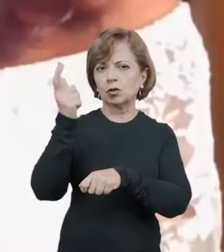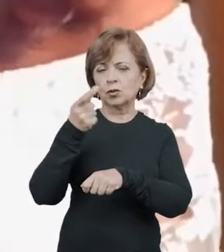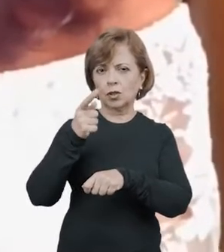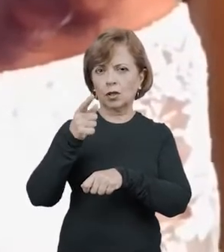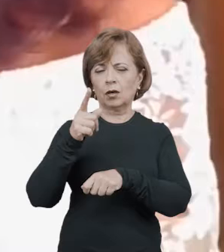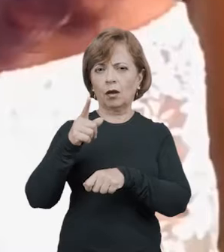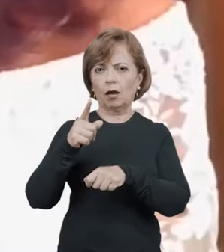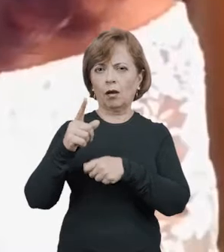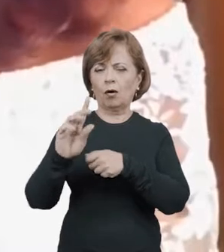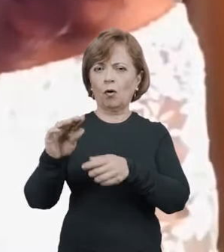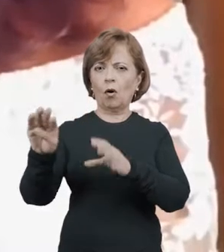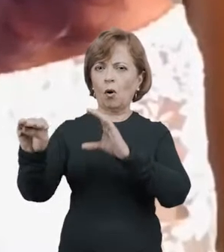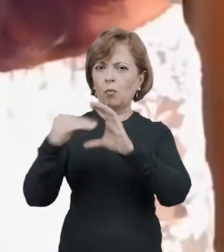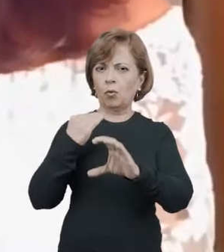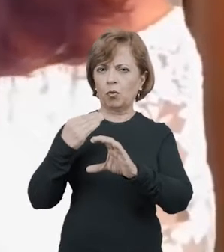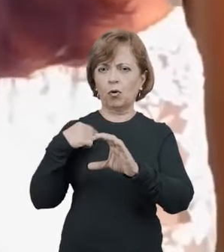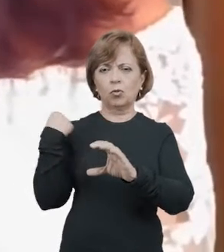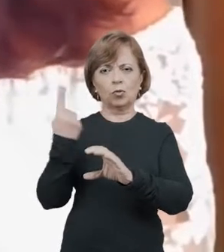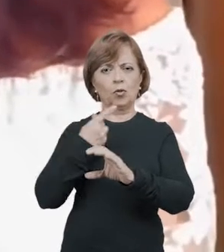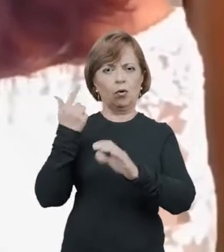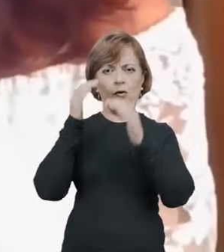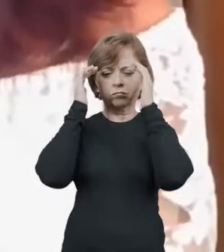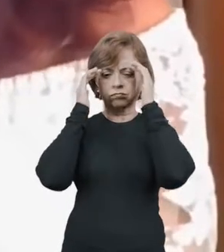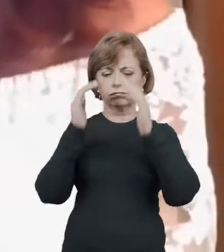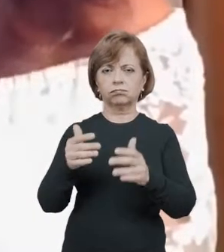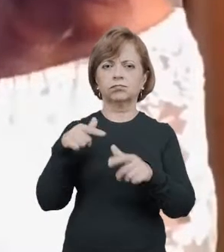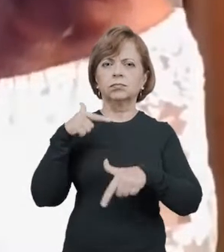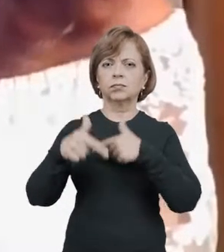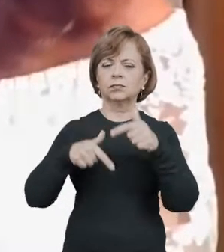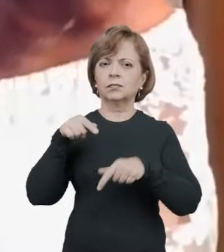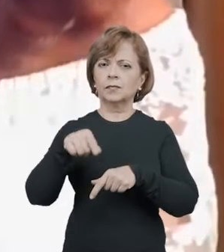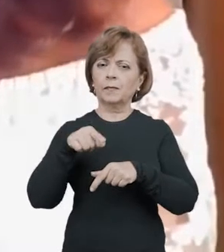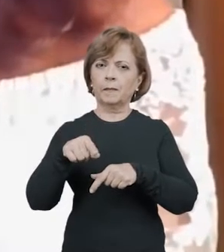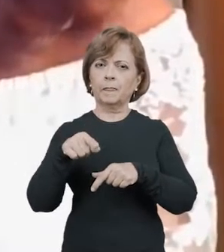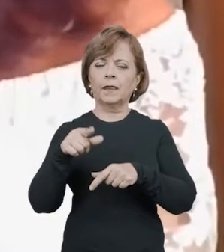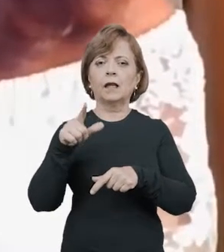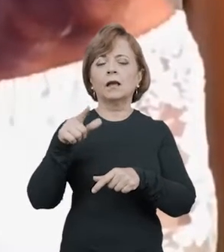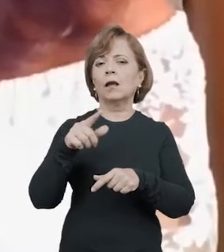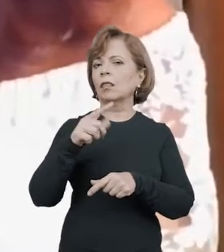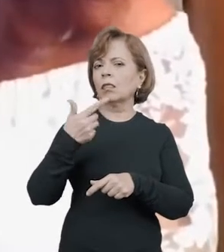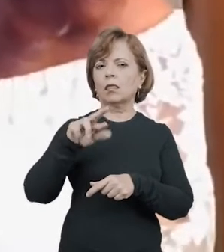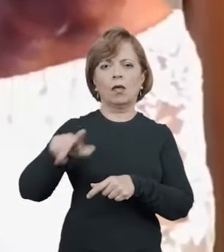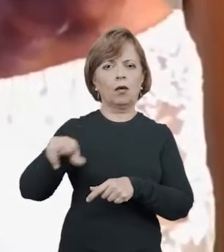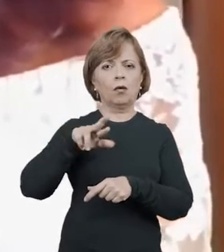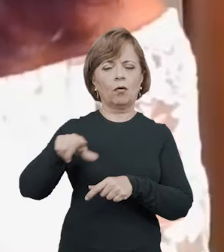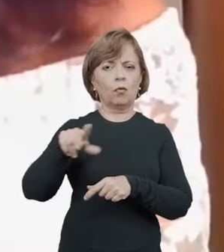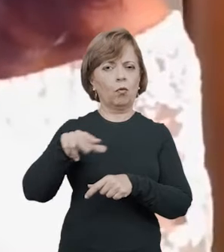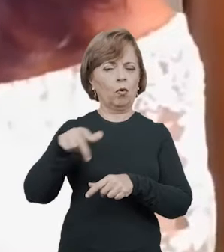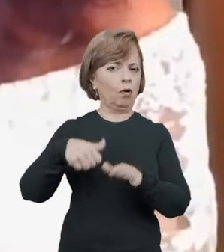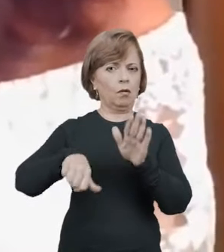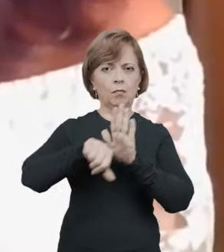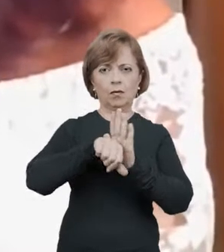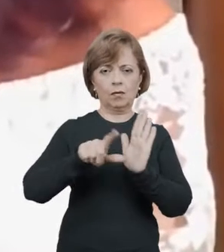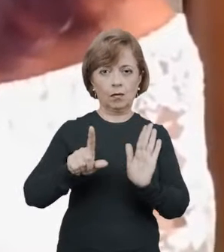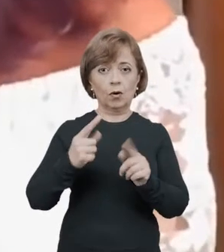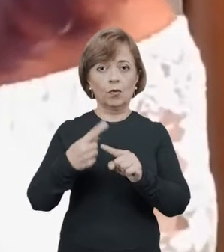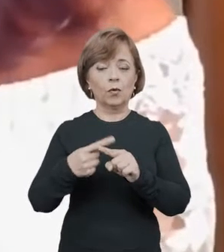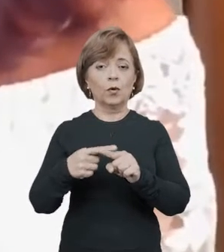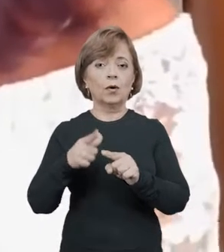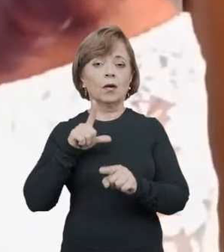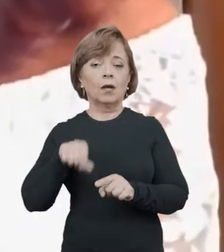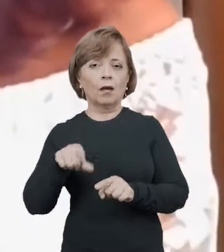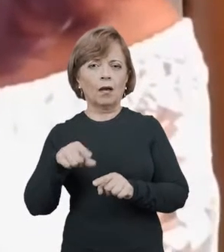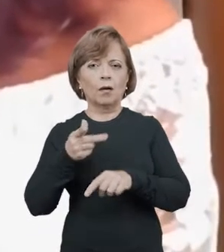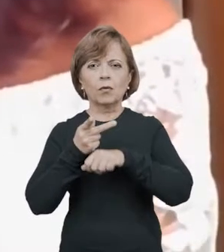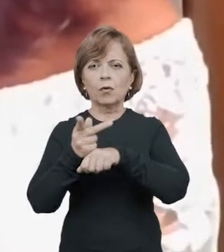né? Em suma, ela presta apoio técnico-jurídico nos feitos de natureza não penal de atribuição originária exclusiva